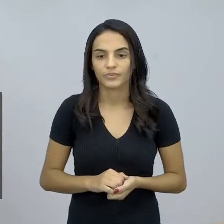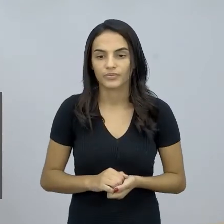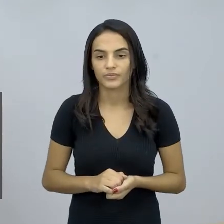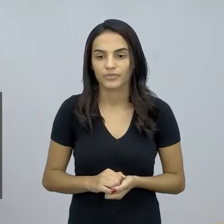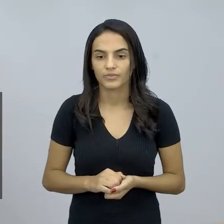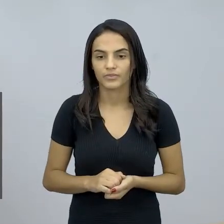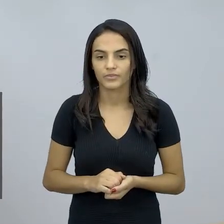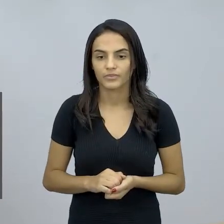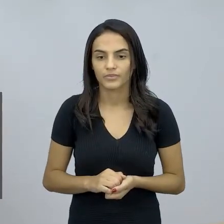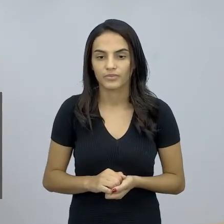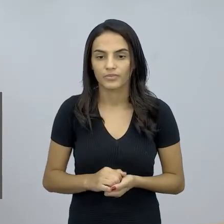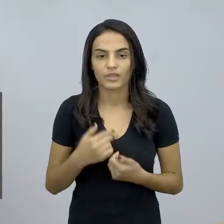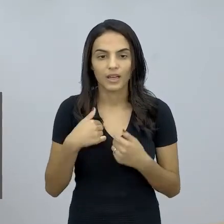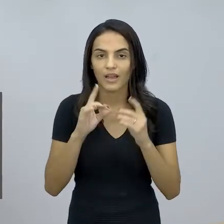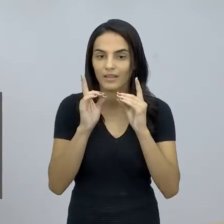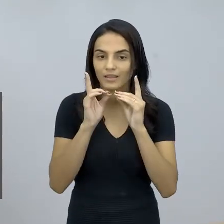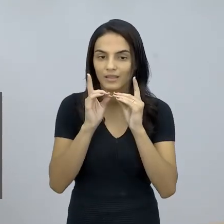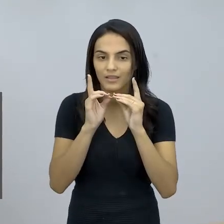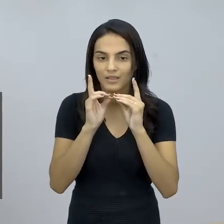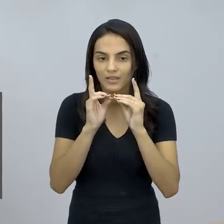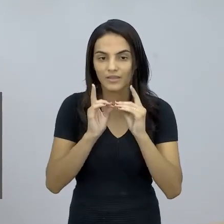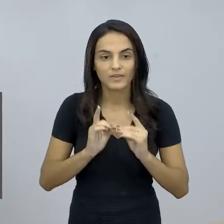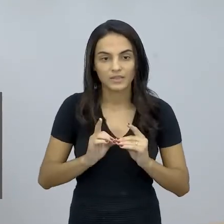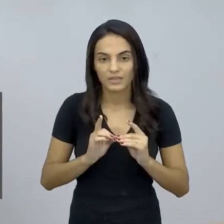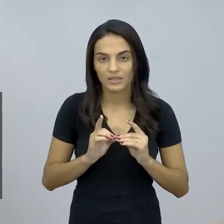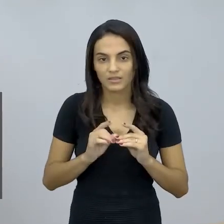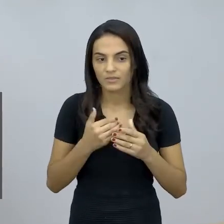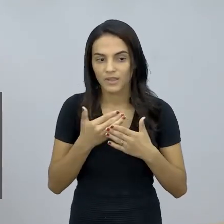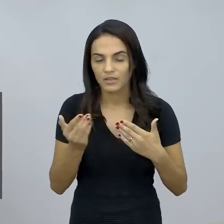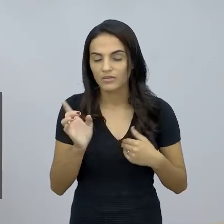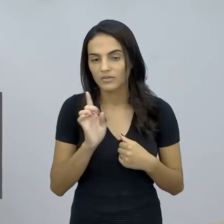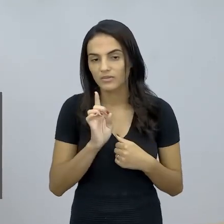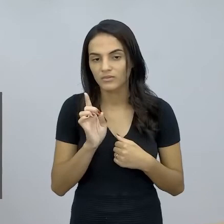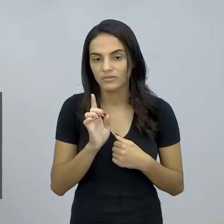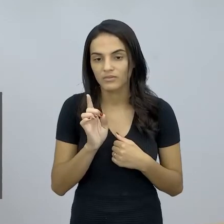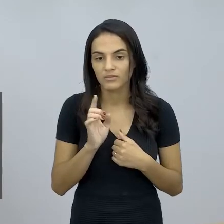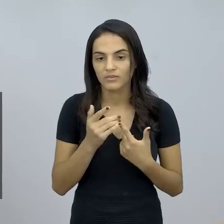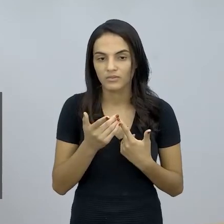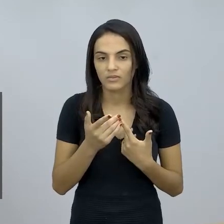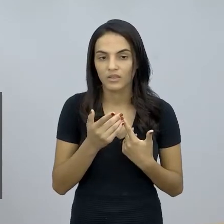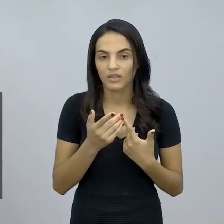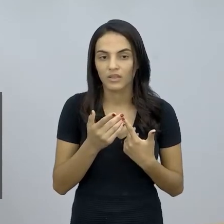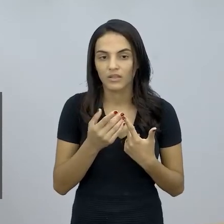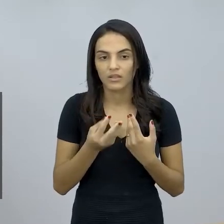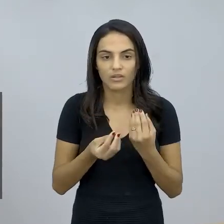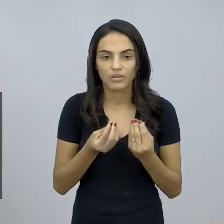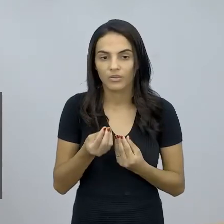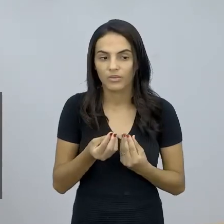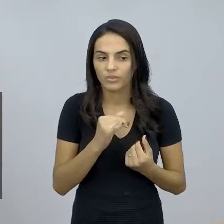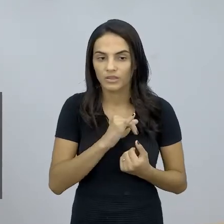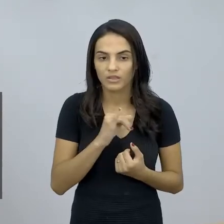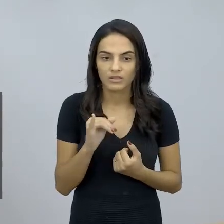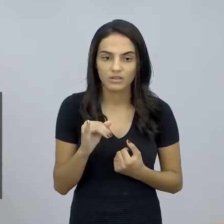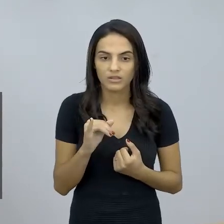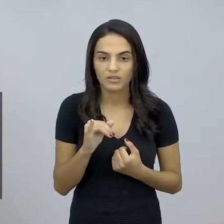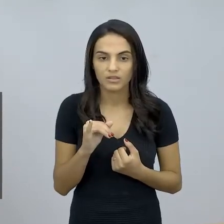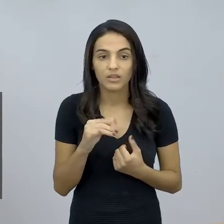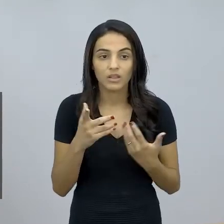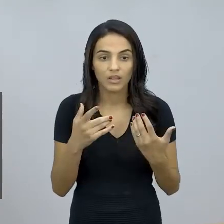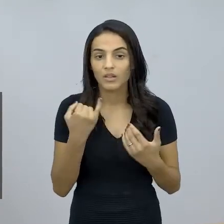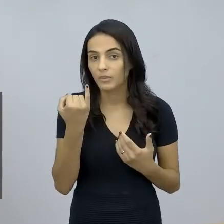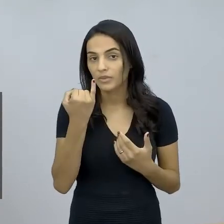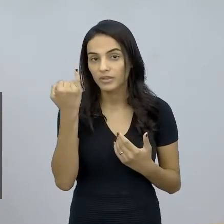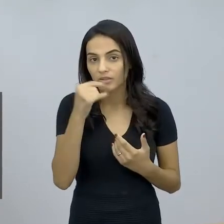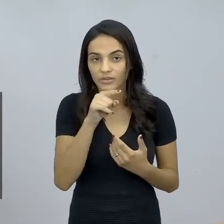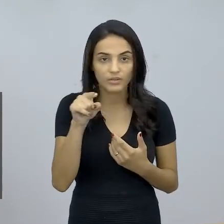Doença não pega, a deficiência não pega, né? Nossa, Pro, mas como você está dizendo isso, é importante que